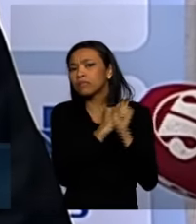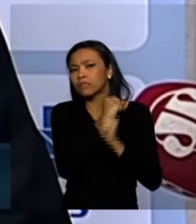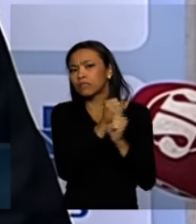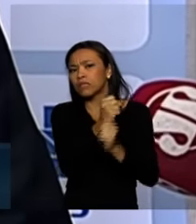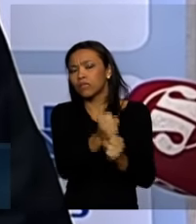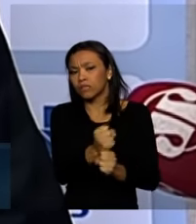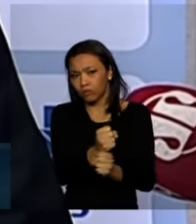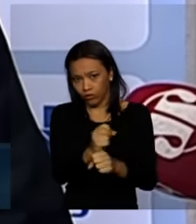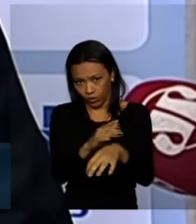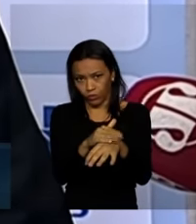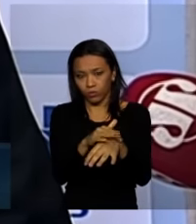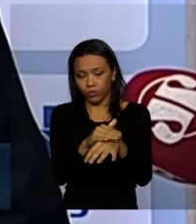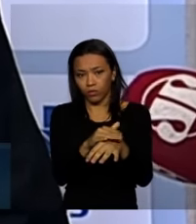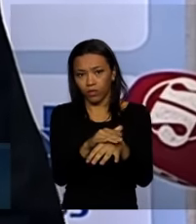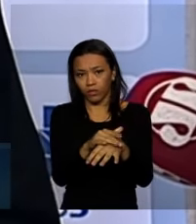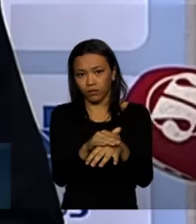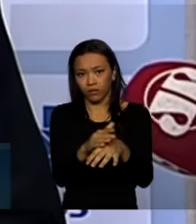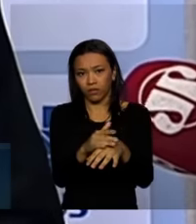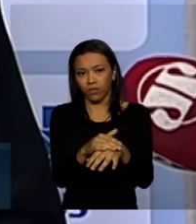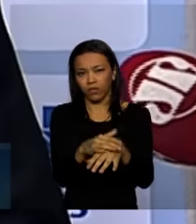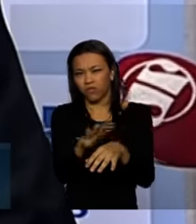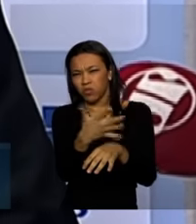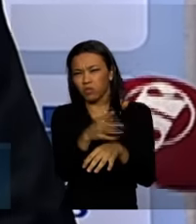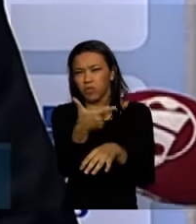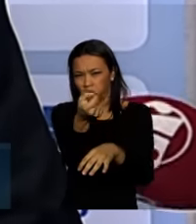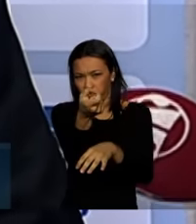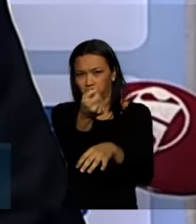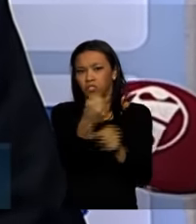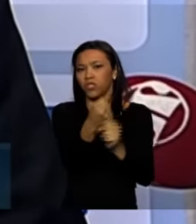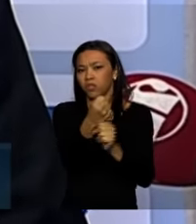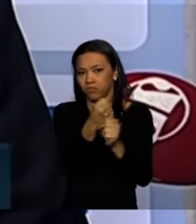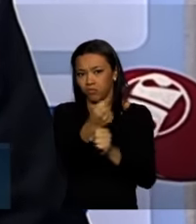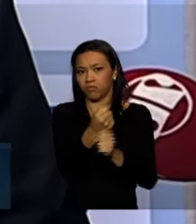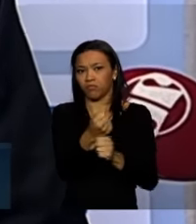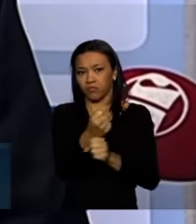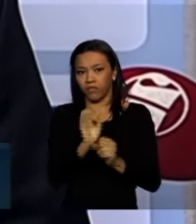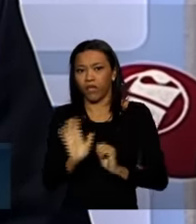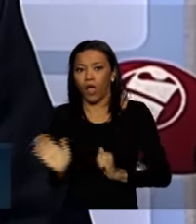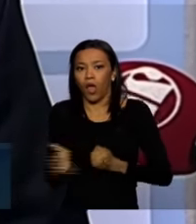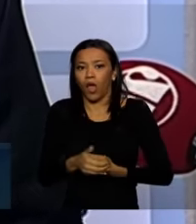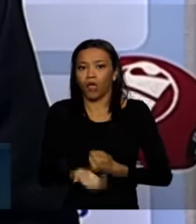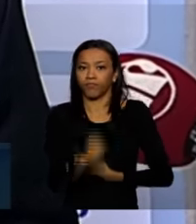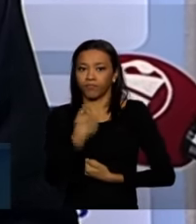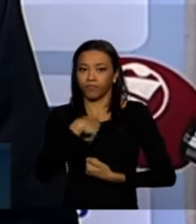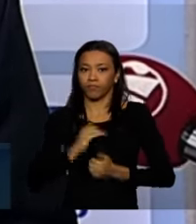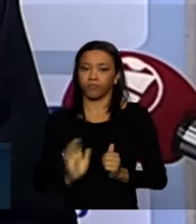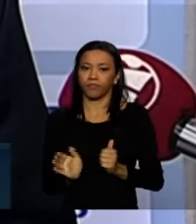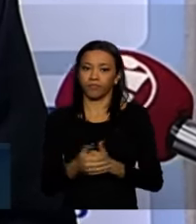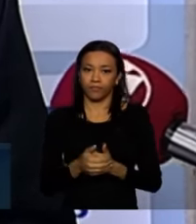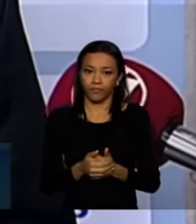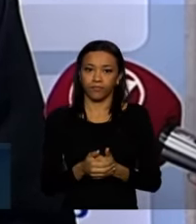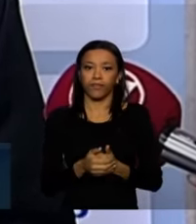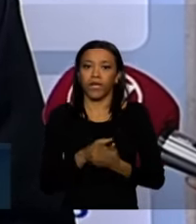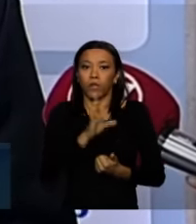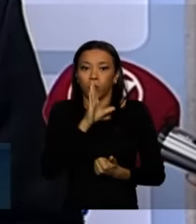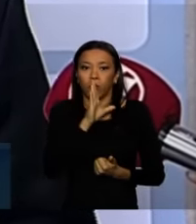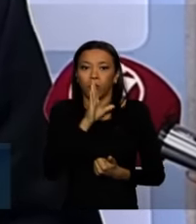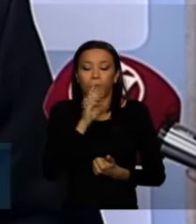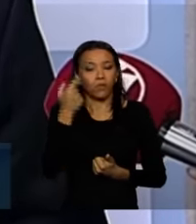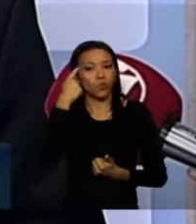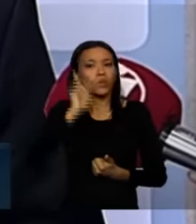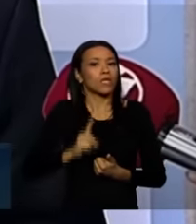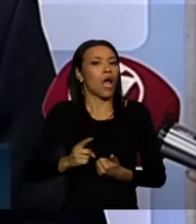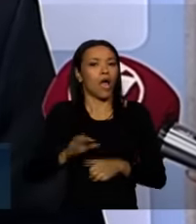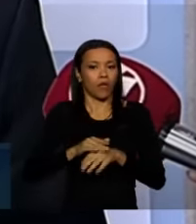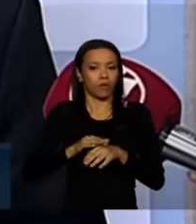no nível grave normalmente uns 20 anos e uma doença que se arrasta muito silenciosamente